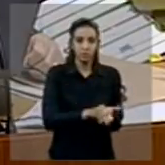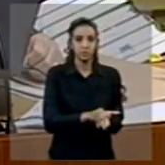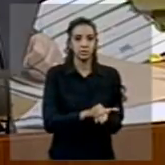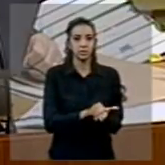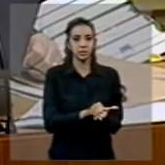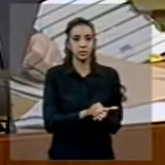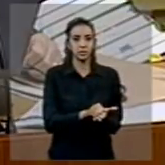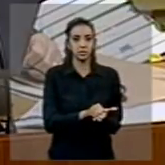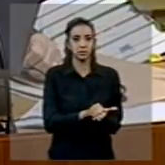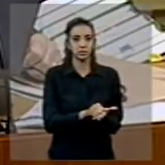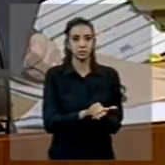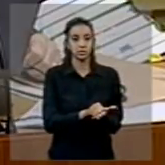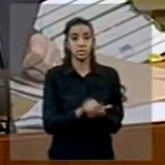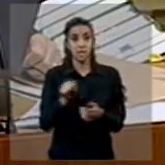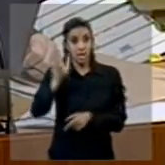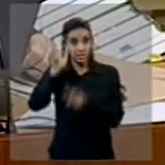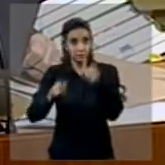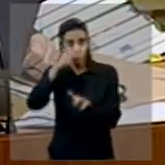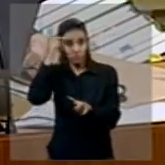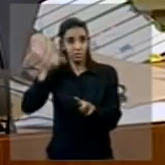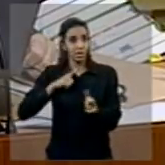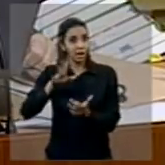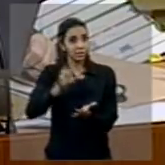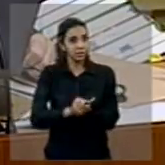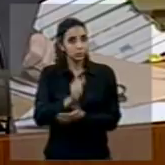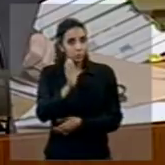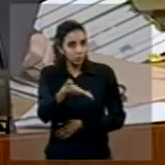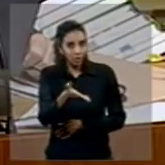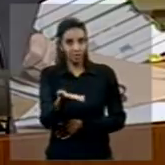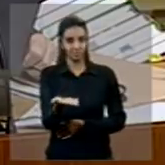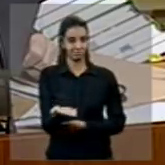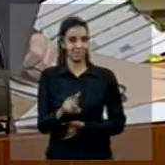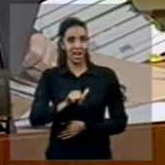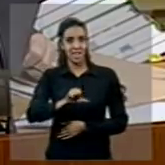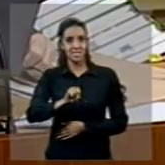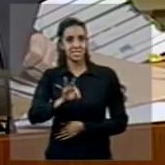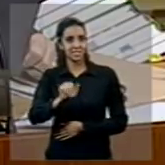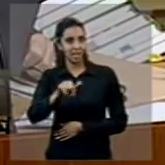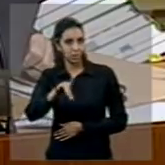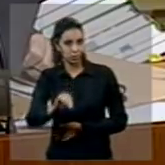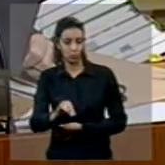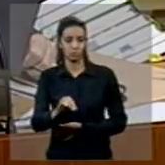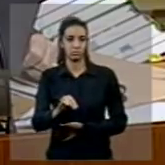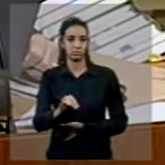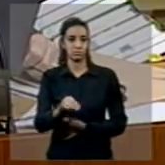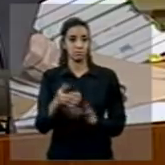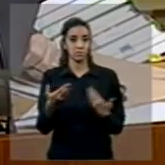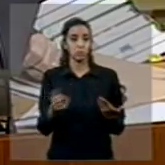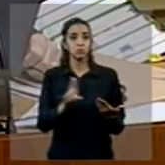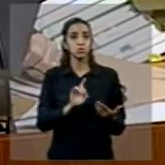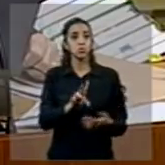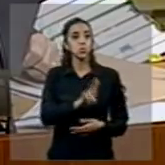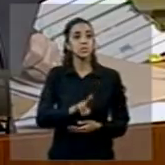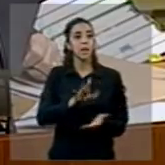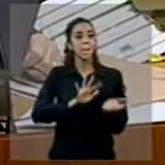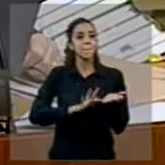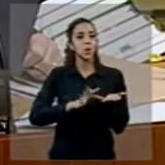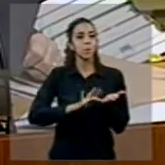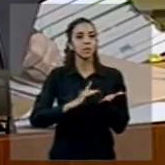Esses eleitores já estão cadastrados, estão alistados e nós vamos simplesmente, por meio da biometria, fazer